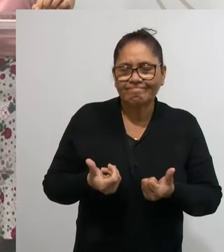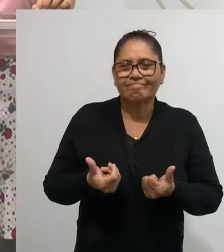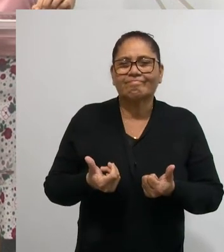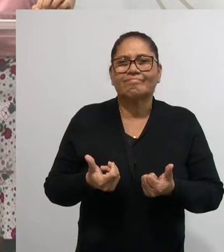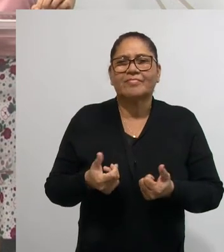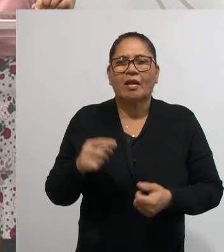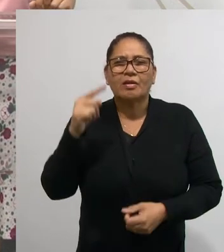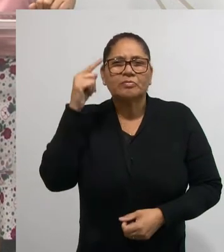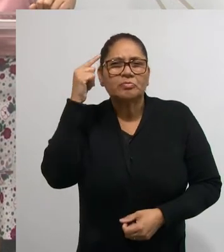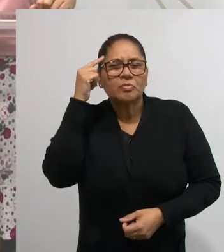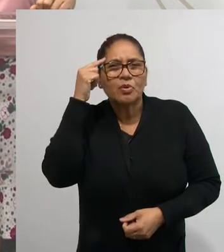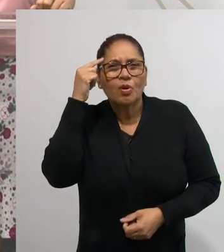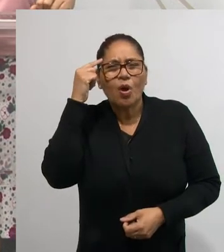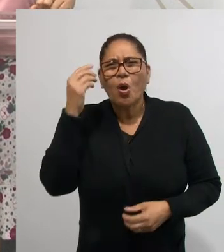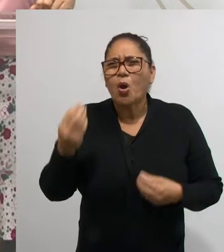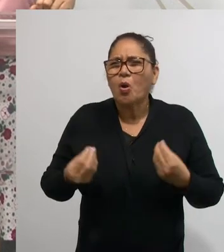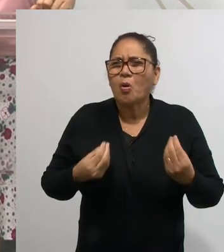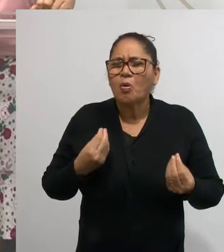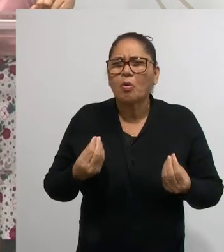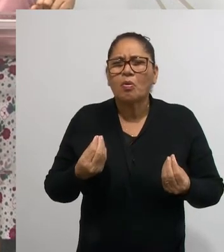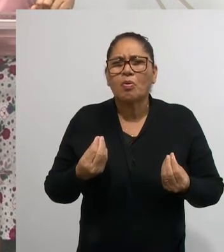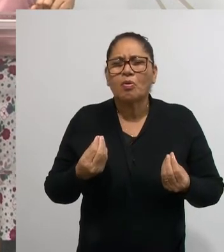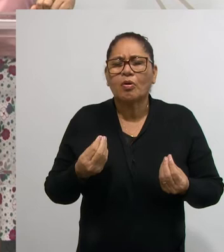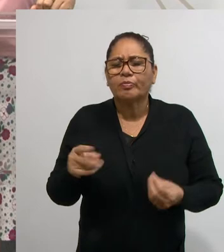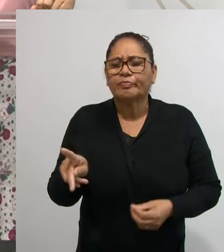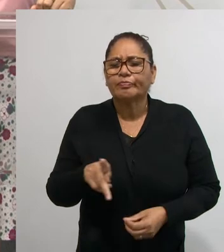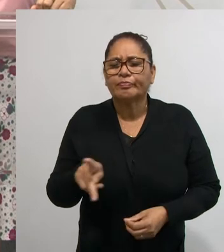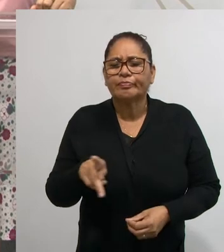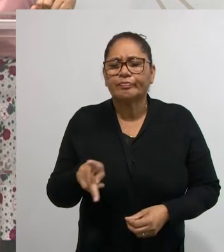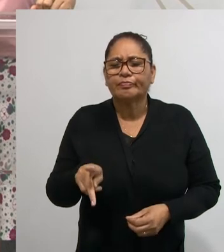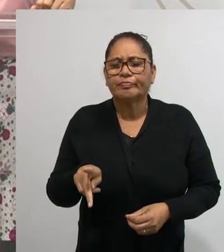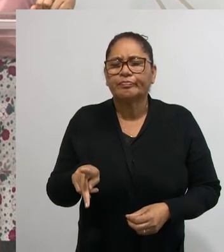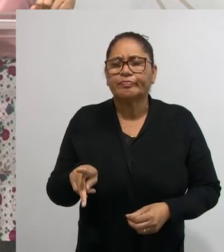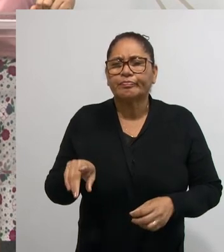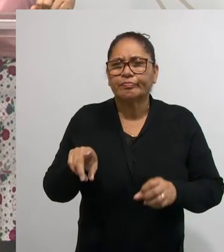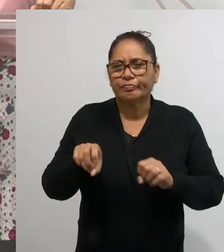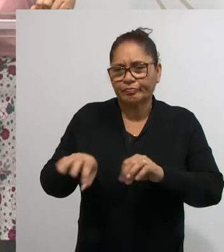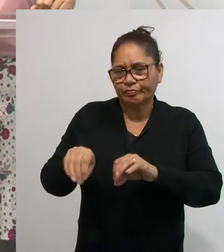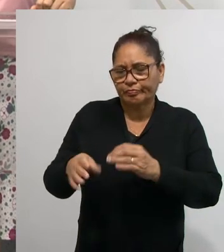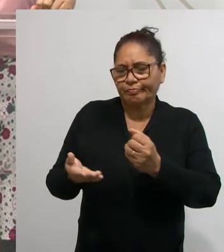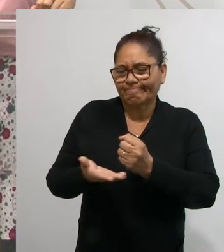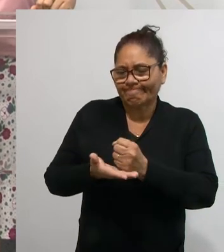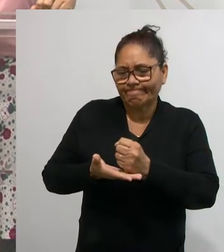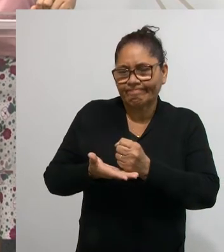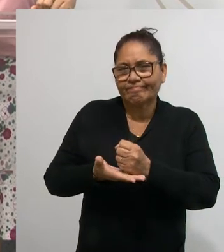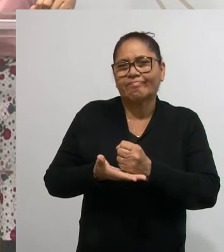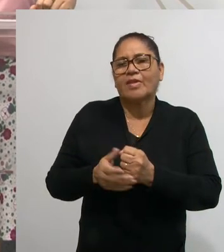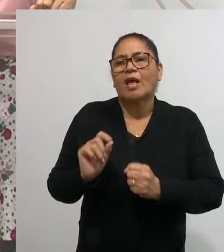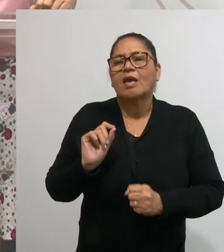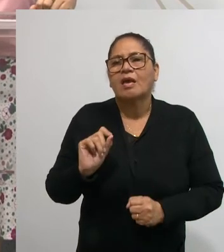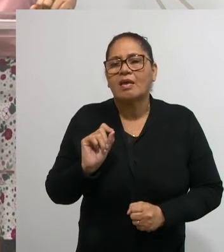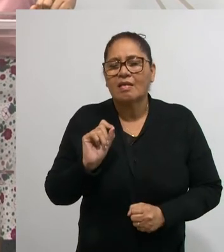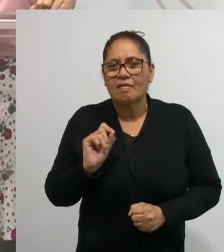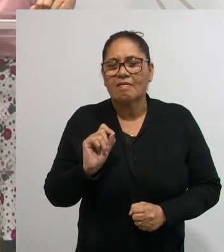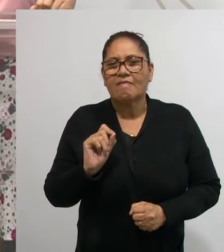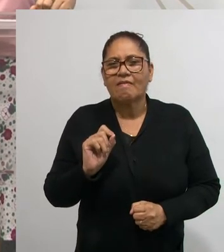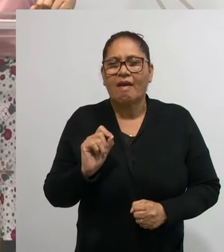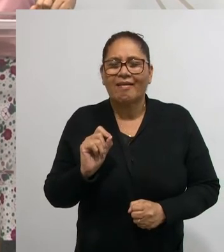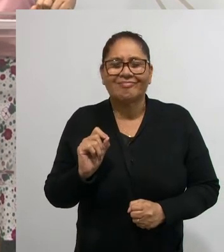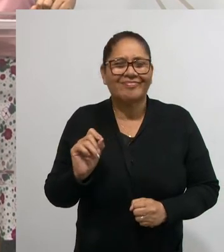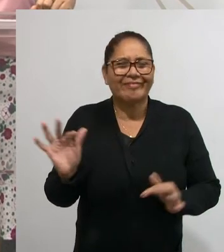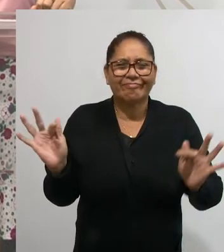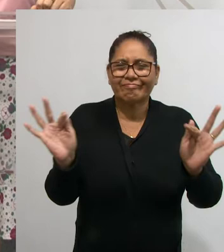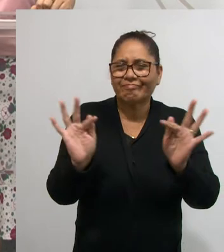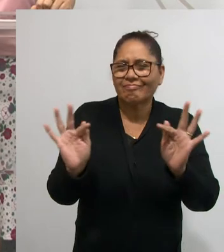muitas reflexões sobre a atuação do docente na Educação Básica isso é o motivo de grande